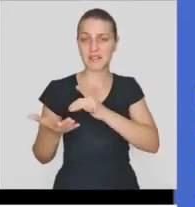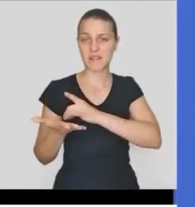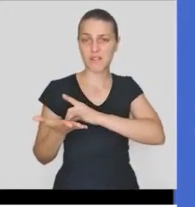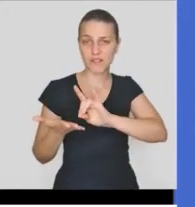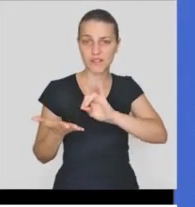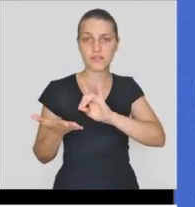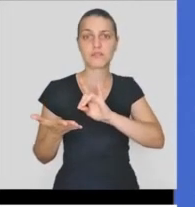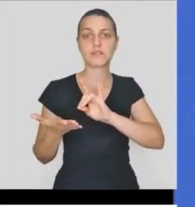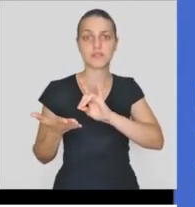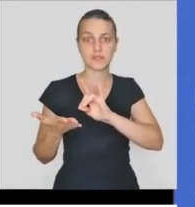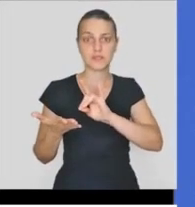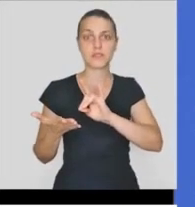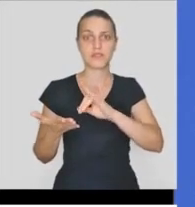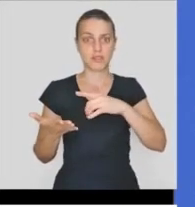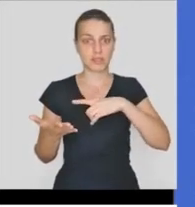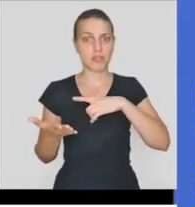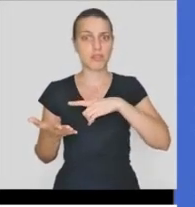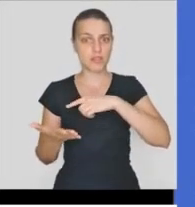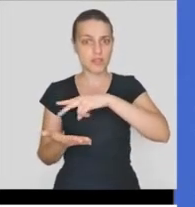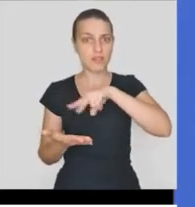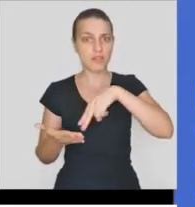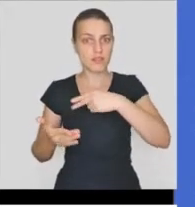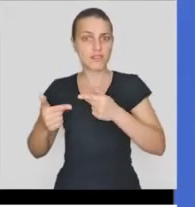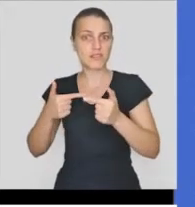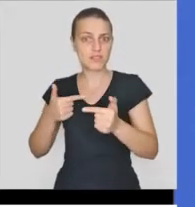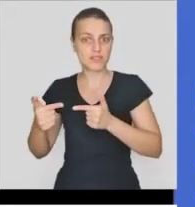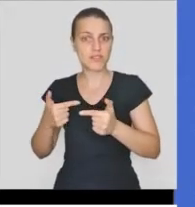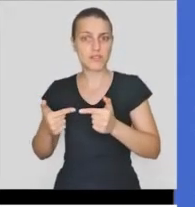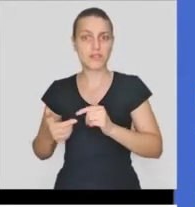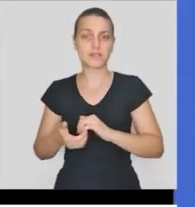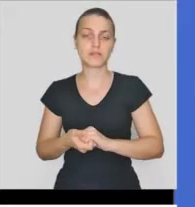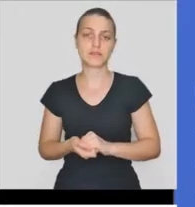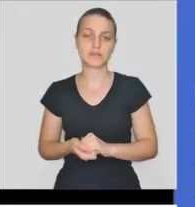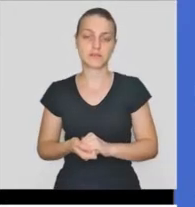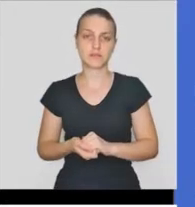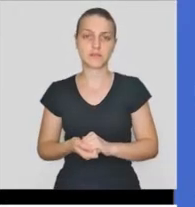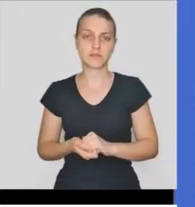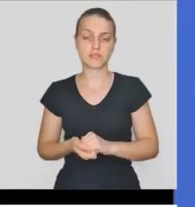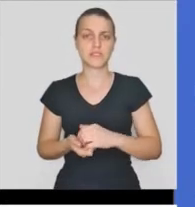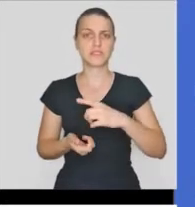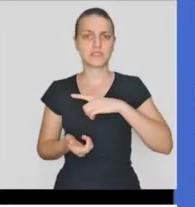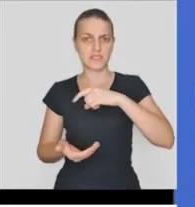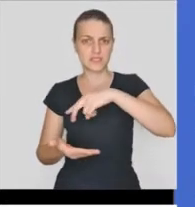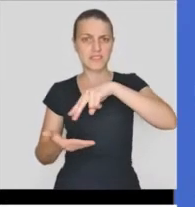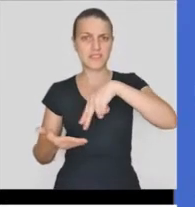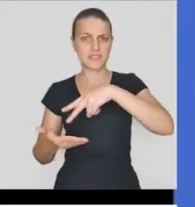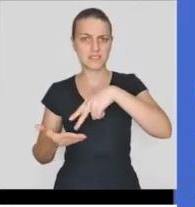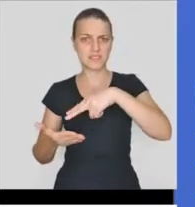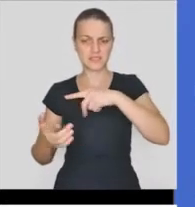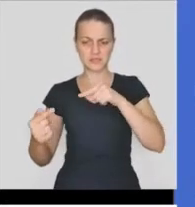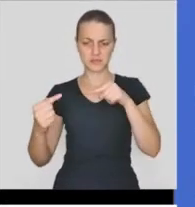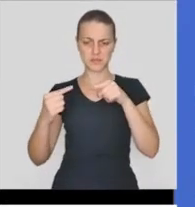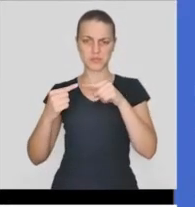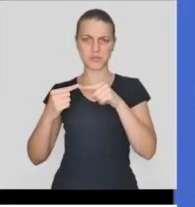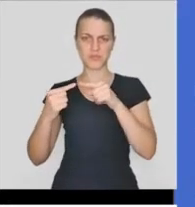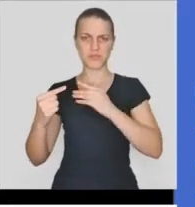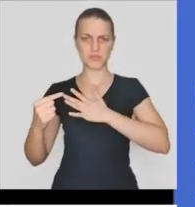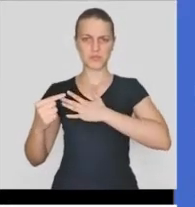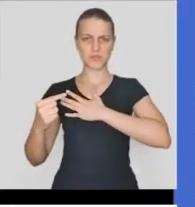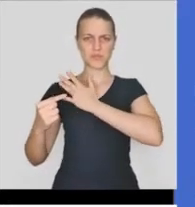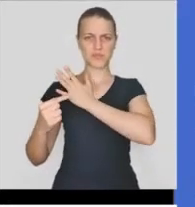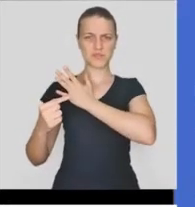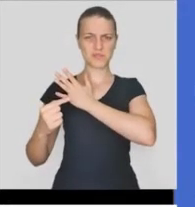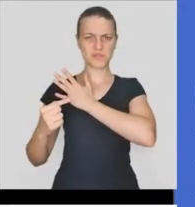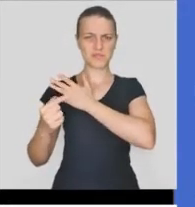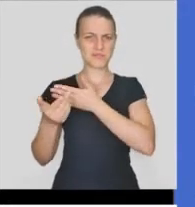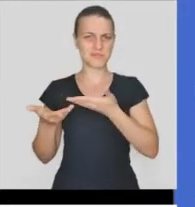ódio. Existem danças de guerra, existem danças que promovem o preconceito, né, e que